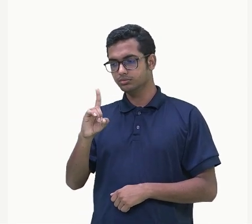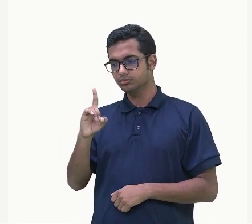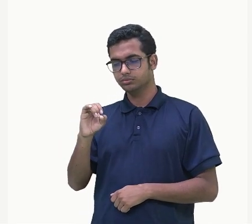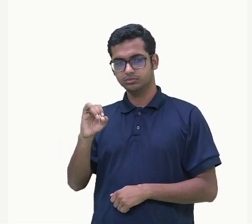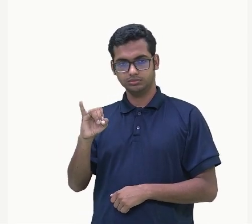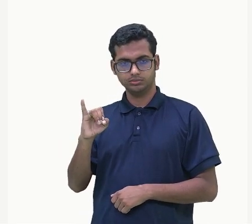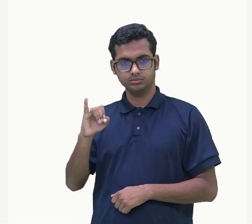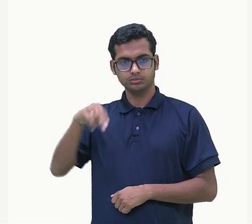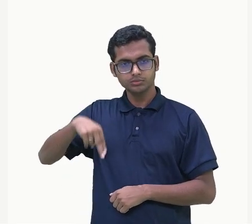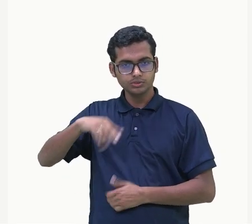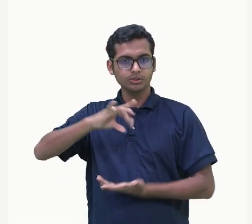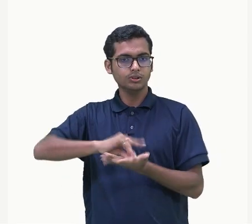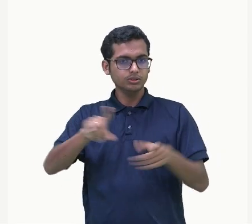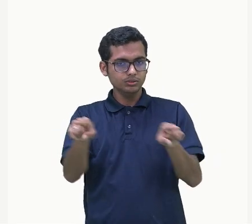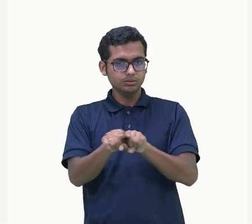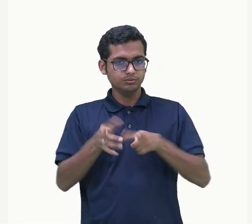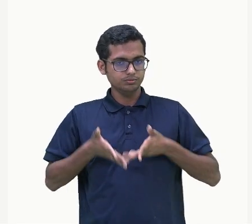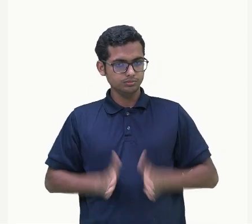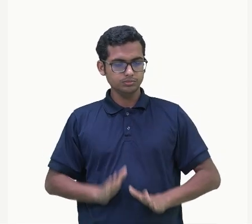anos de